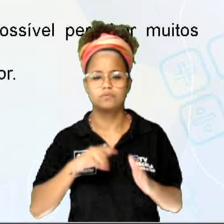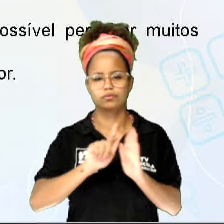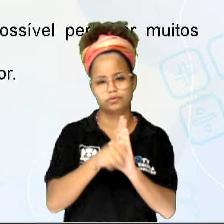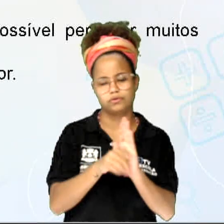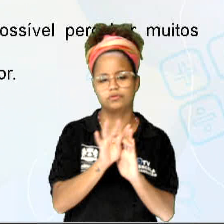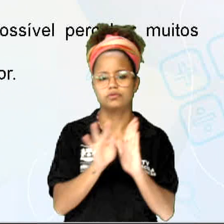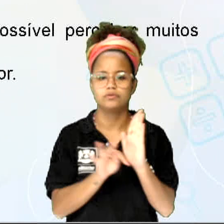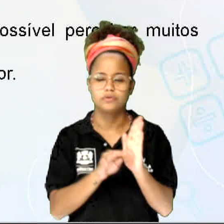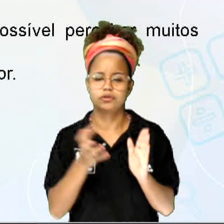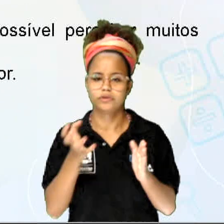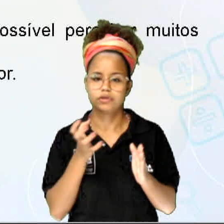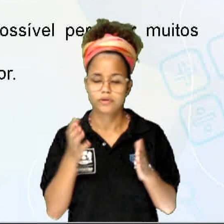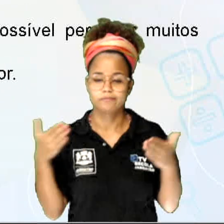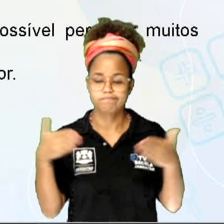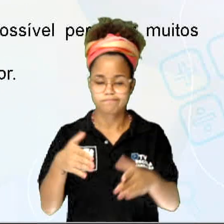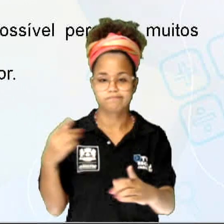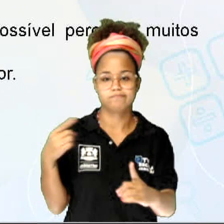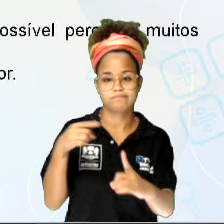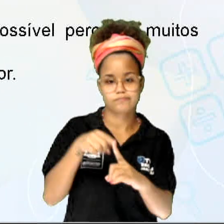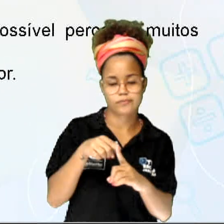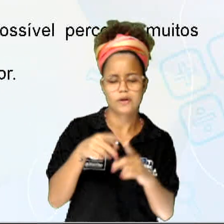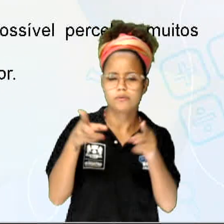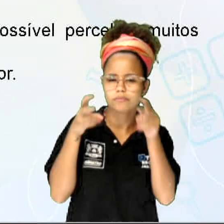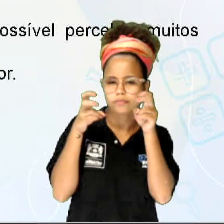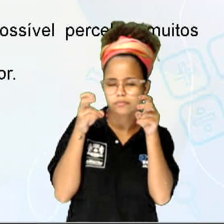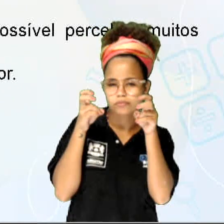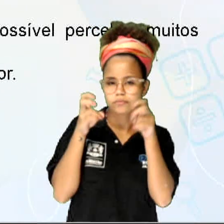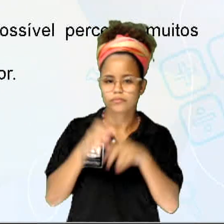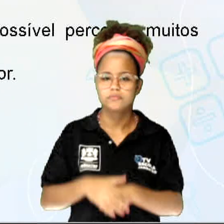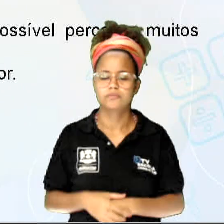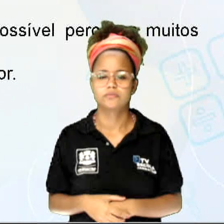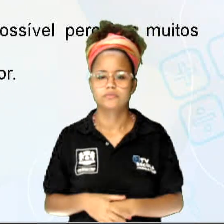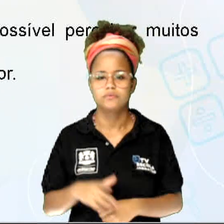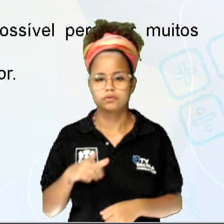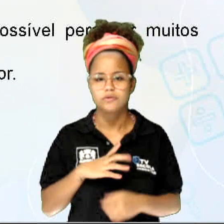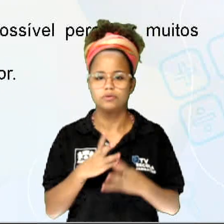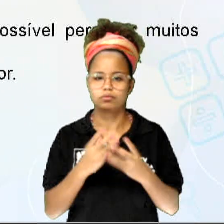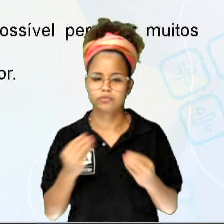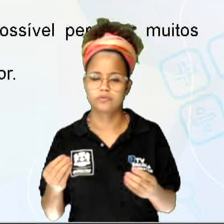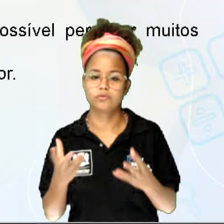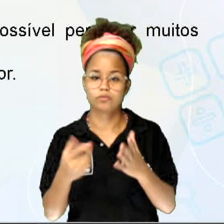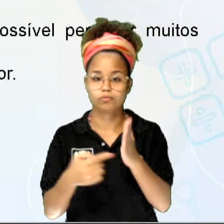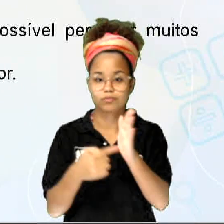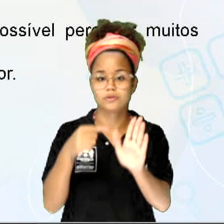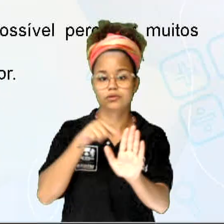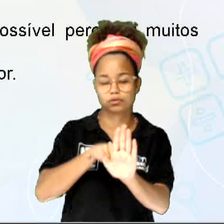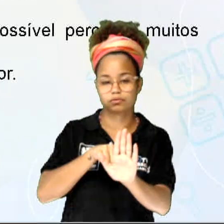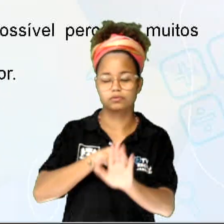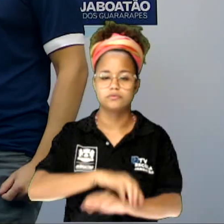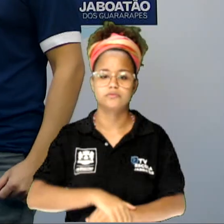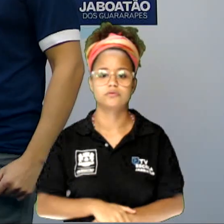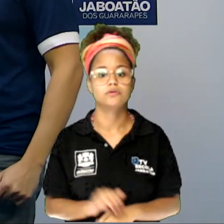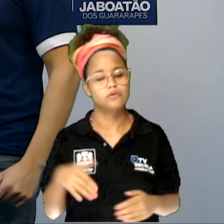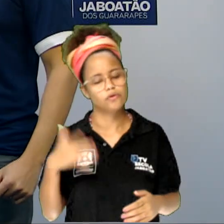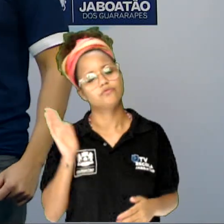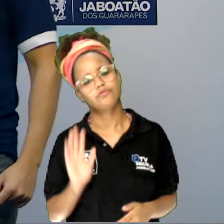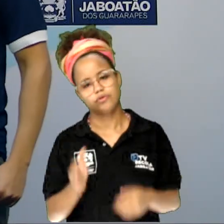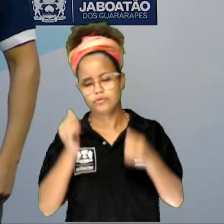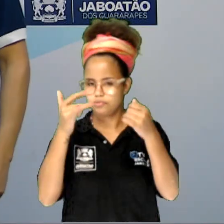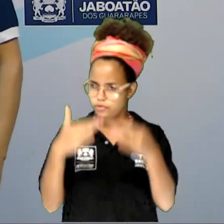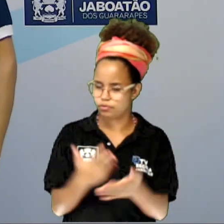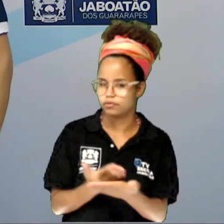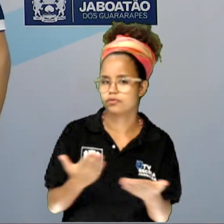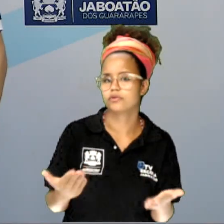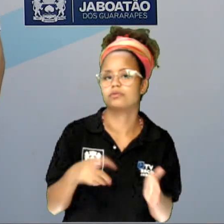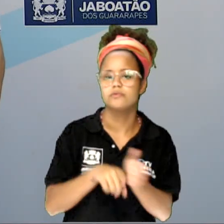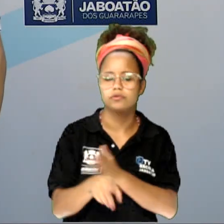busca a objetividade, percebe-se que é preponderante o uso de metáforas. Gente, acabei de falar para vocês na questão